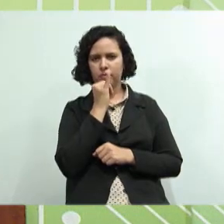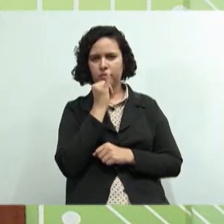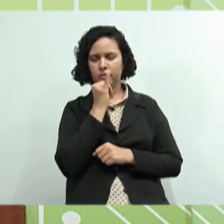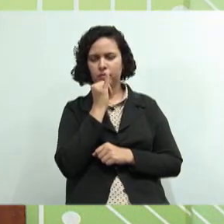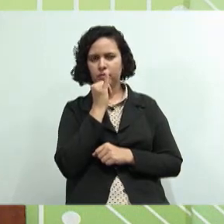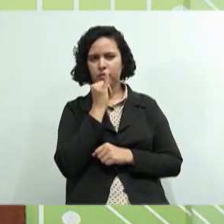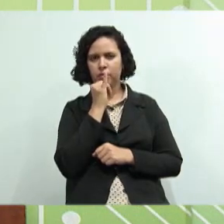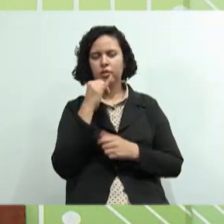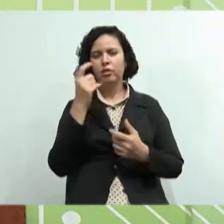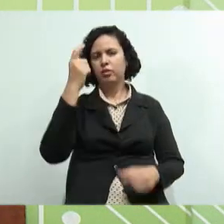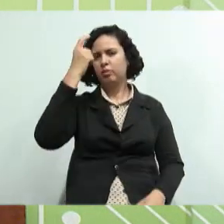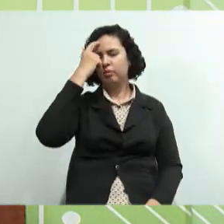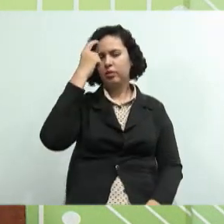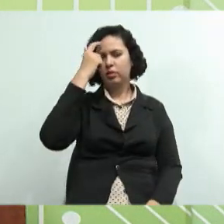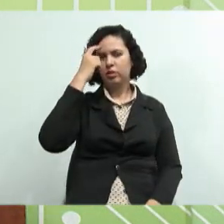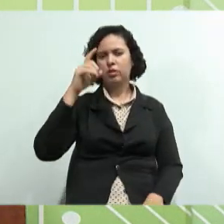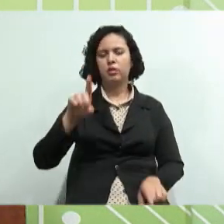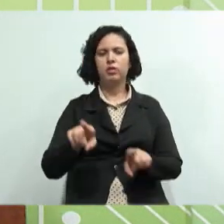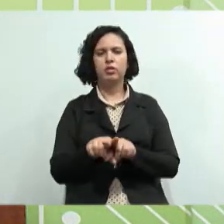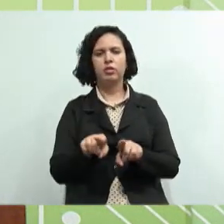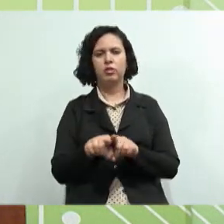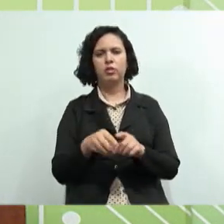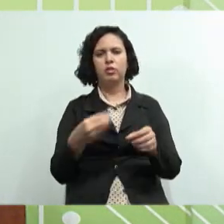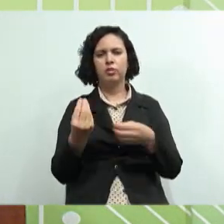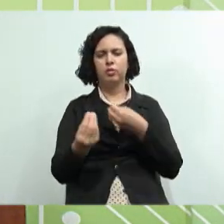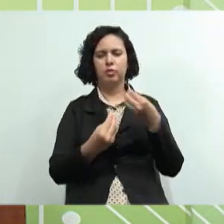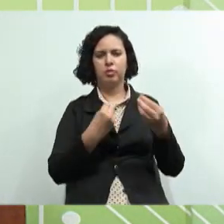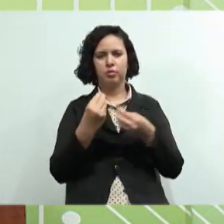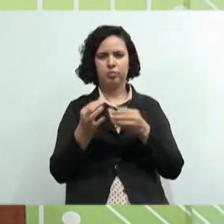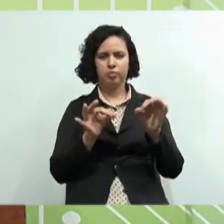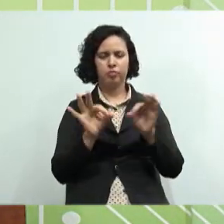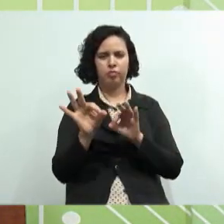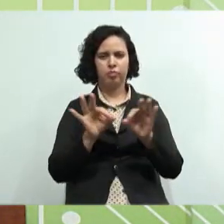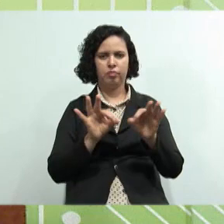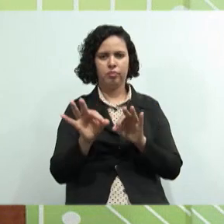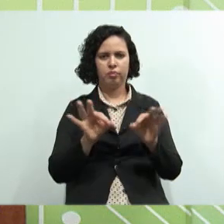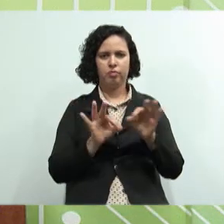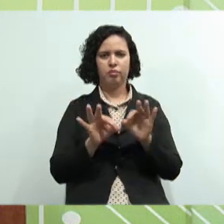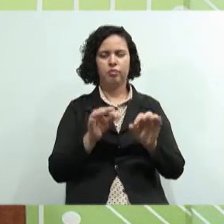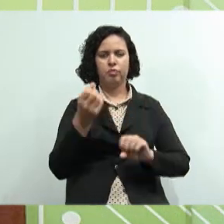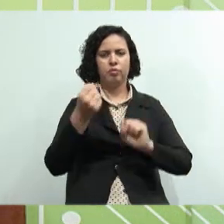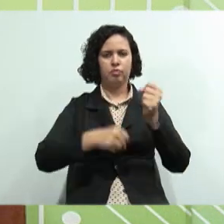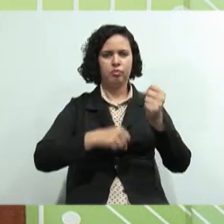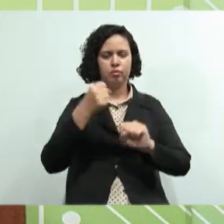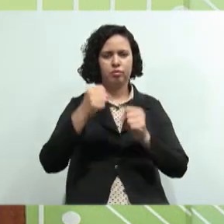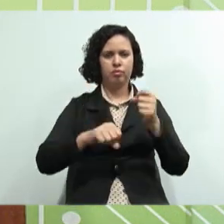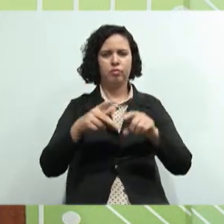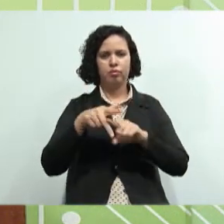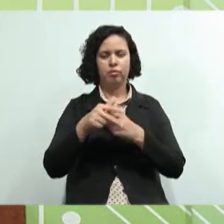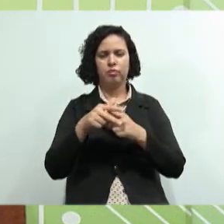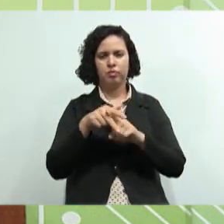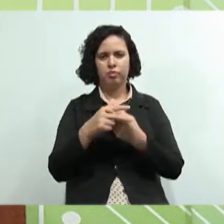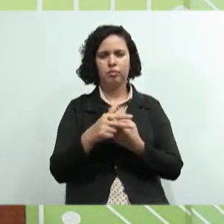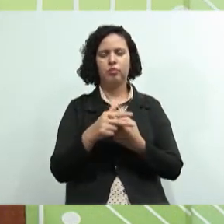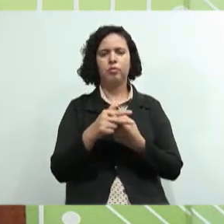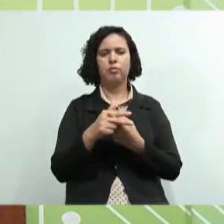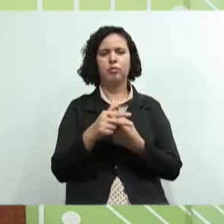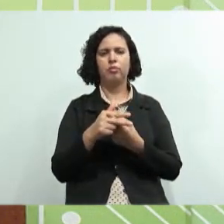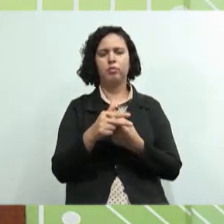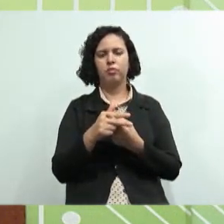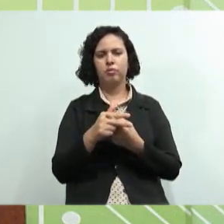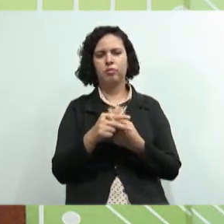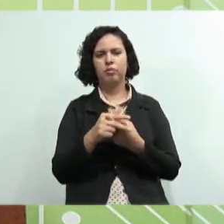nada melhor do que pensar também como organizar para trazer melhores estruturas, máquinas, equipamentos, capacitações técnicas